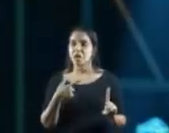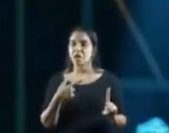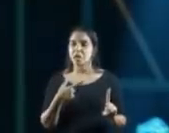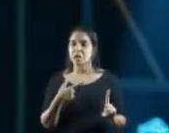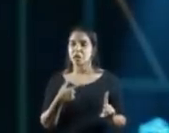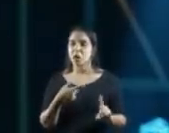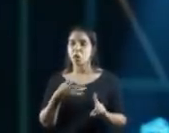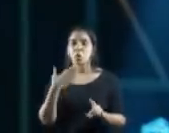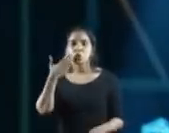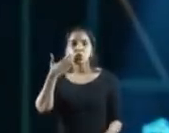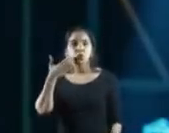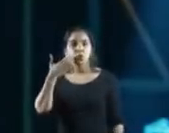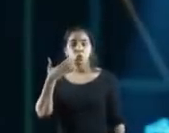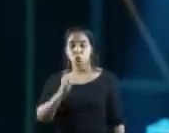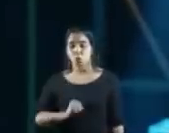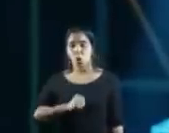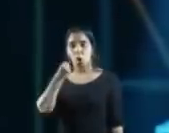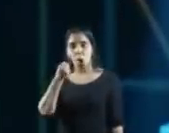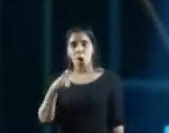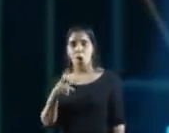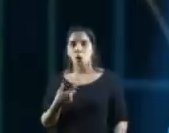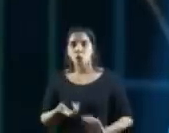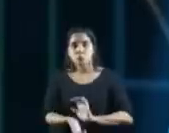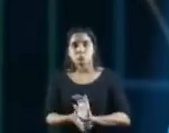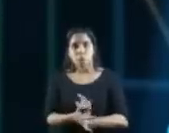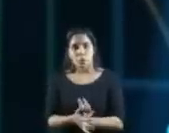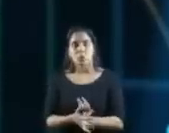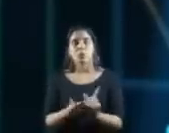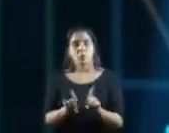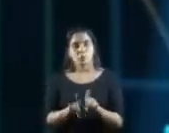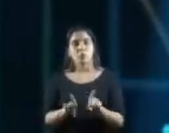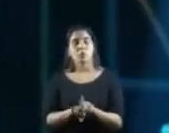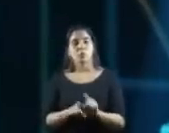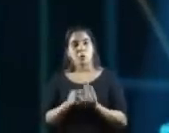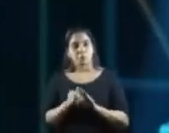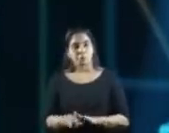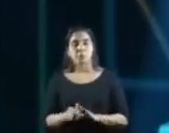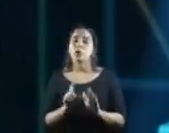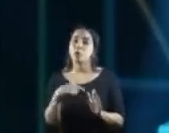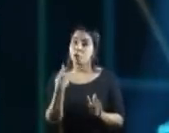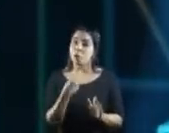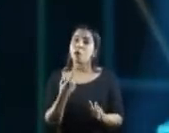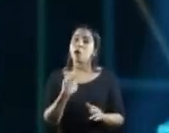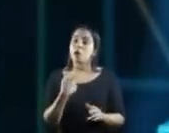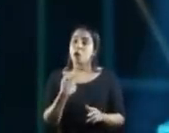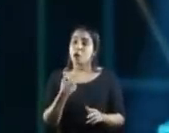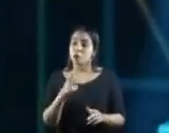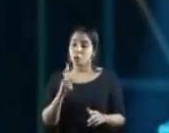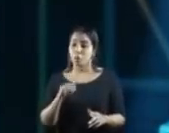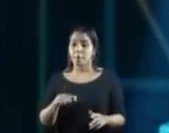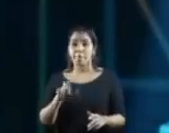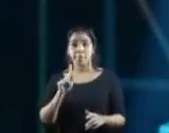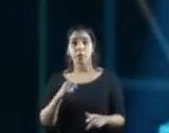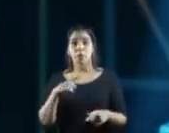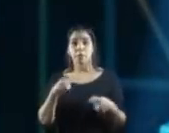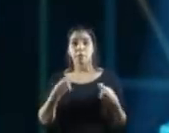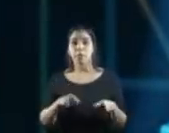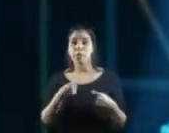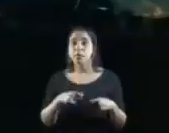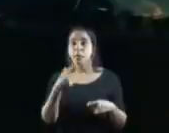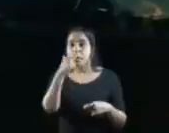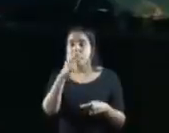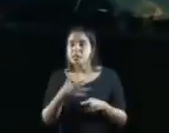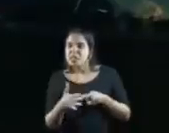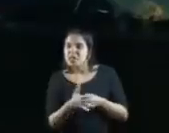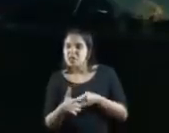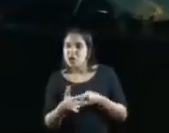de intolerância. E eu acho que o punk rock tem um papel a desempenhar na resistência contra a barbárie,